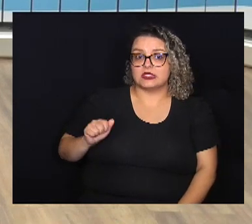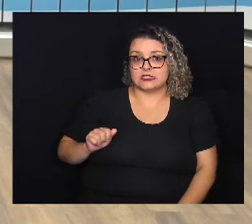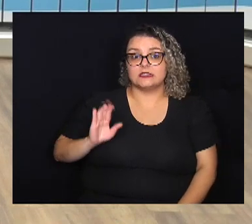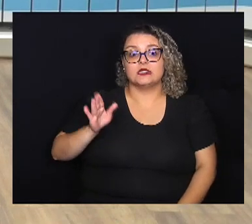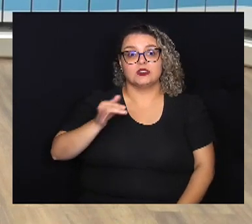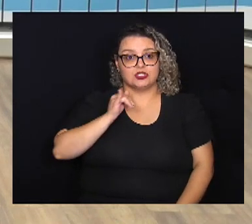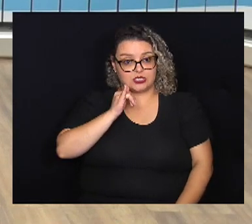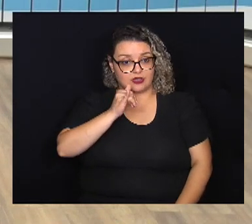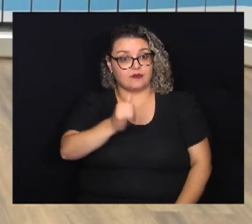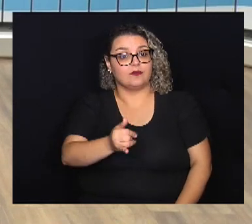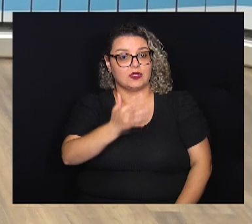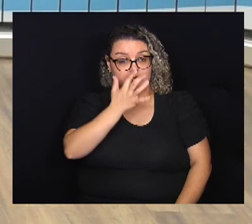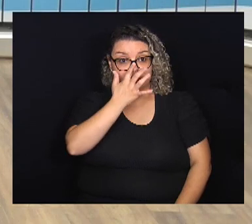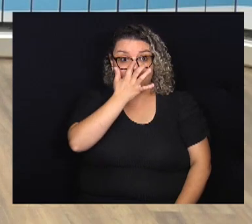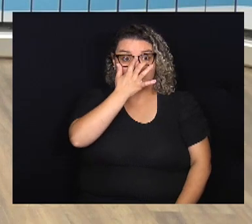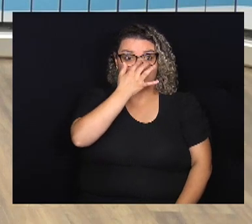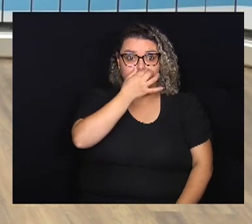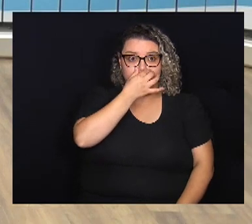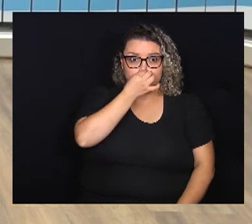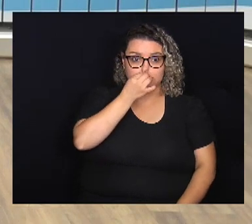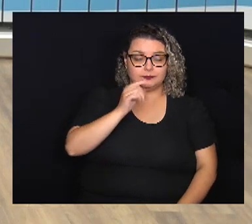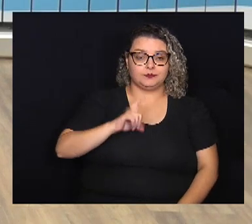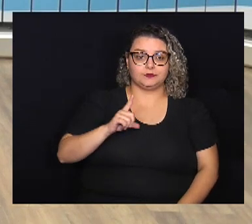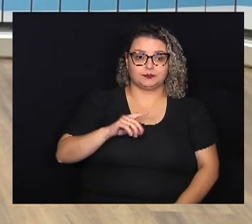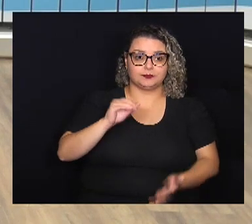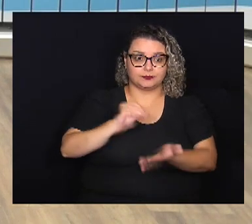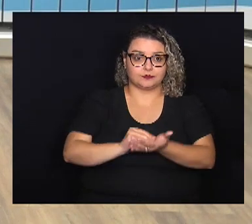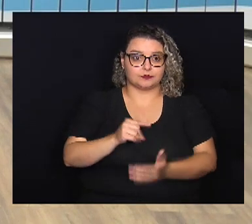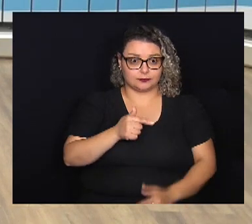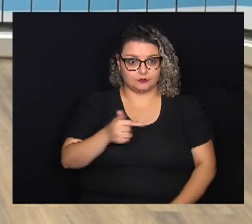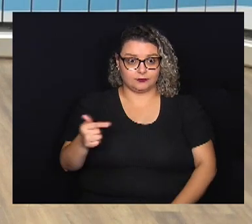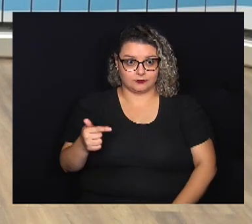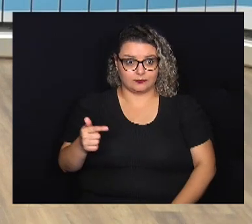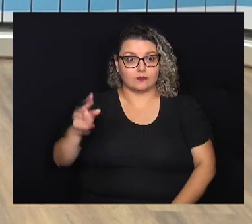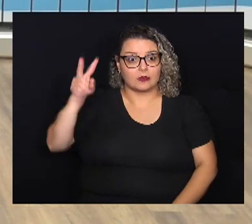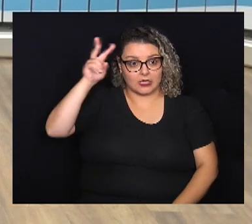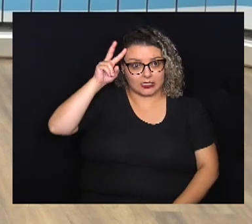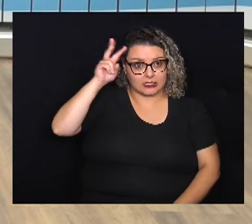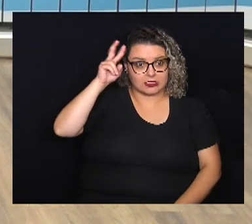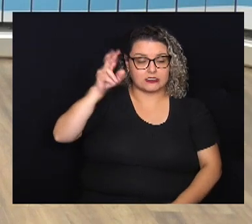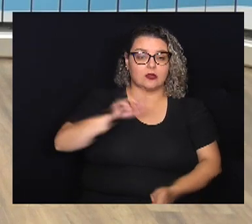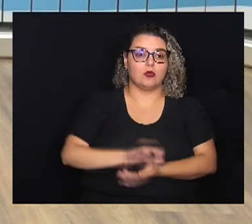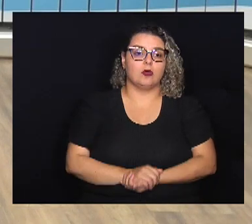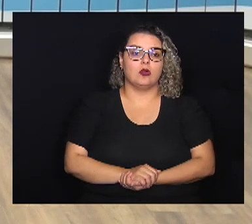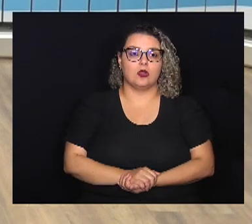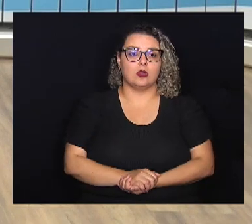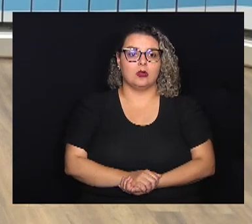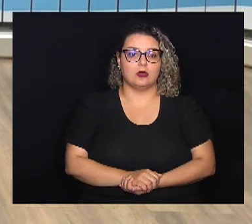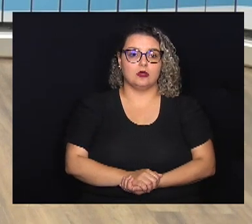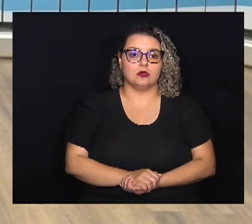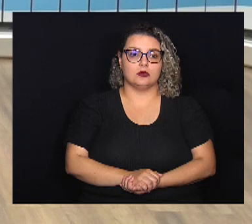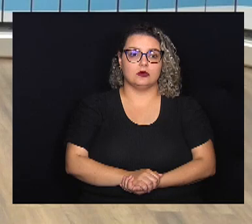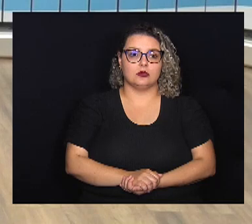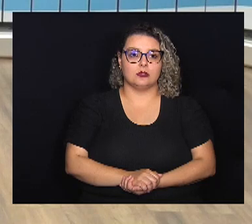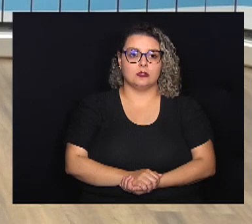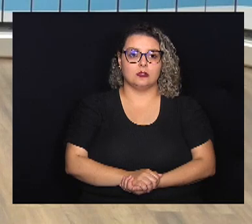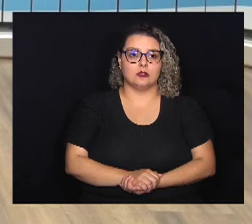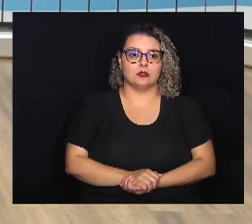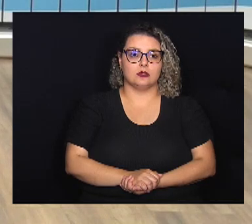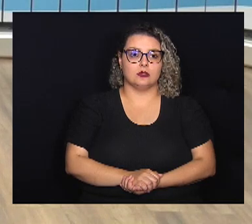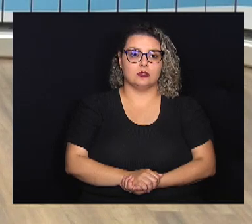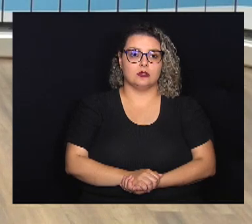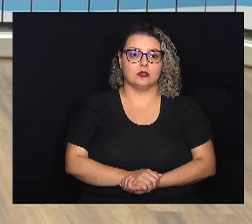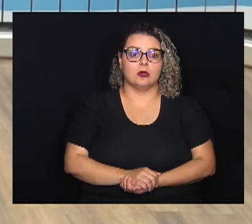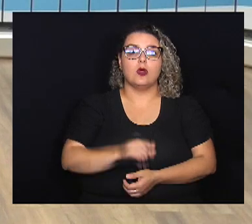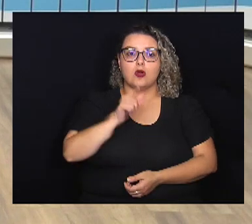falado que tínhamos na última semana aí na segunda-feira uma um corte